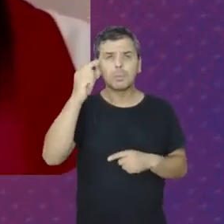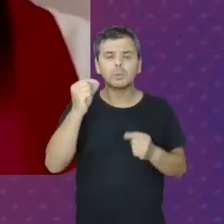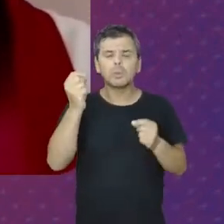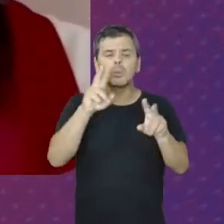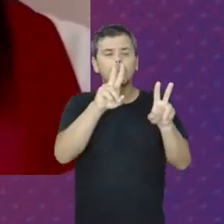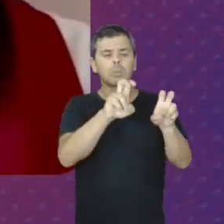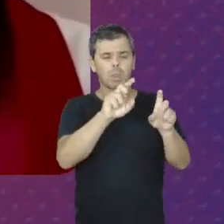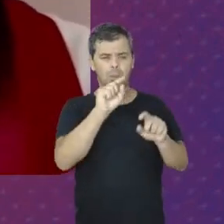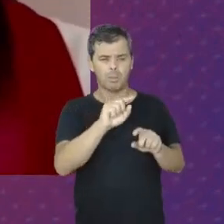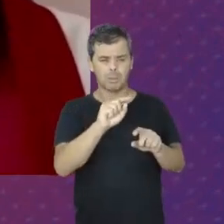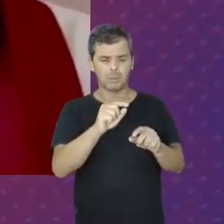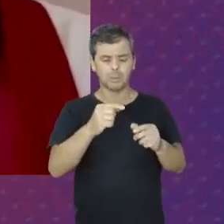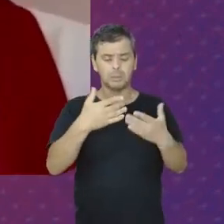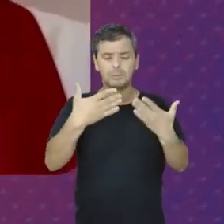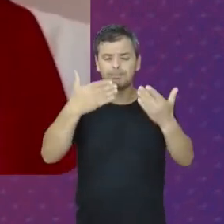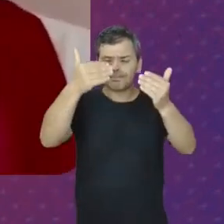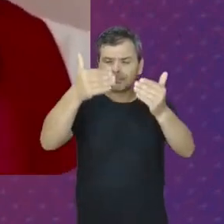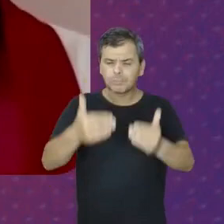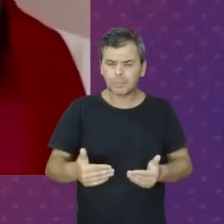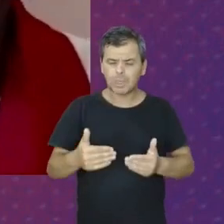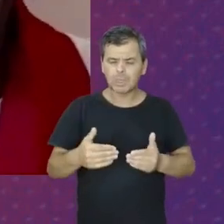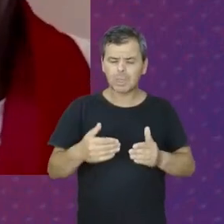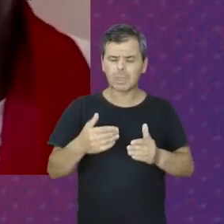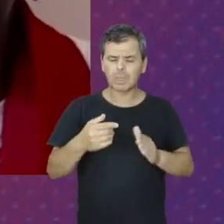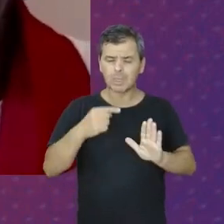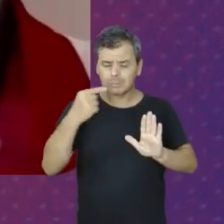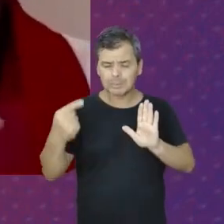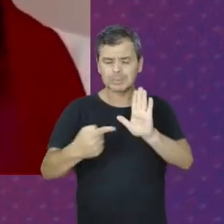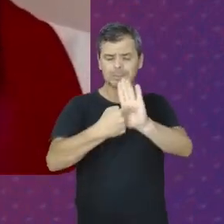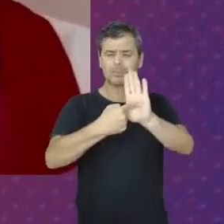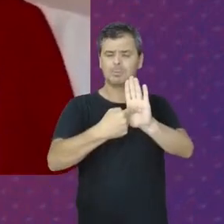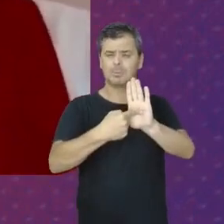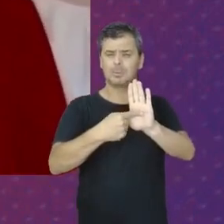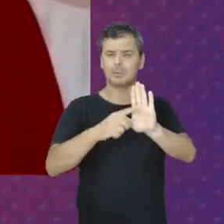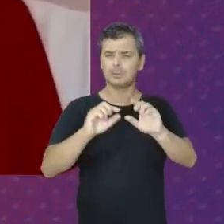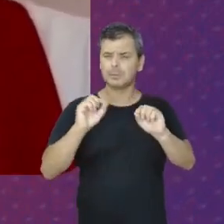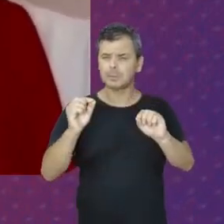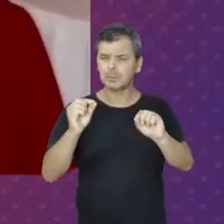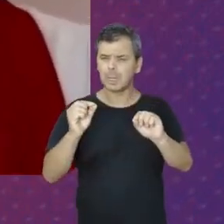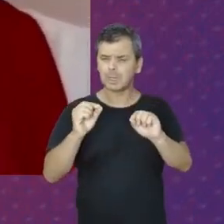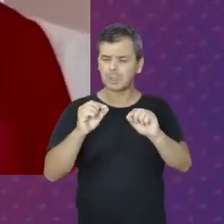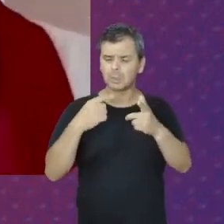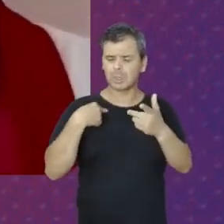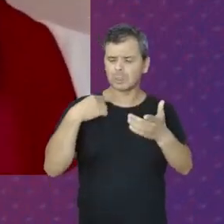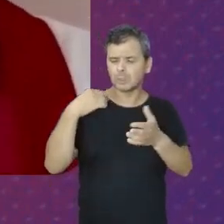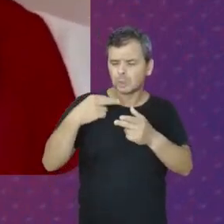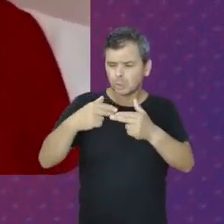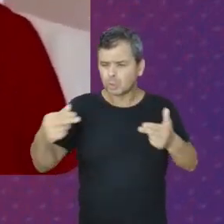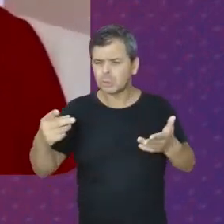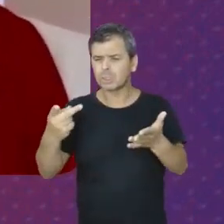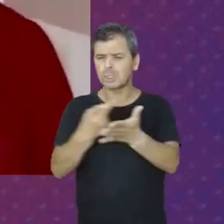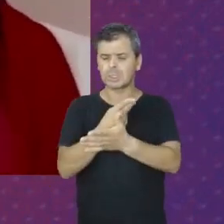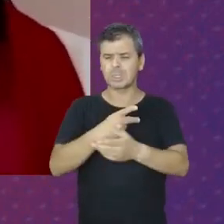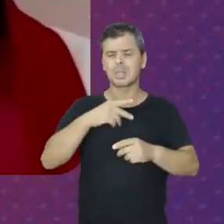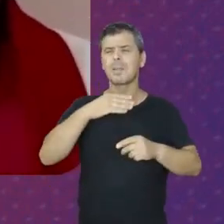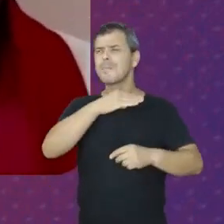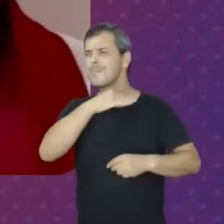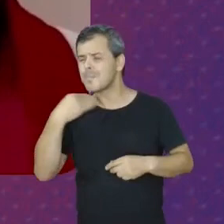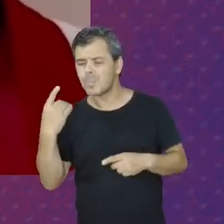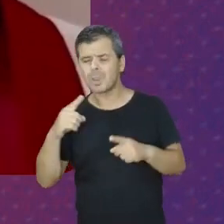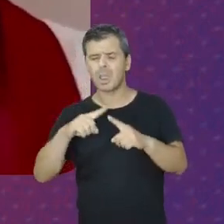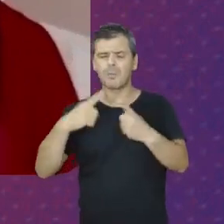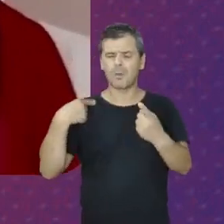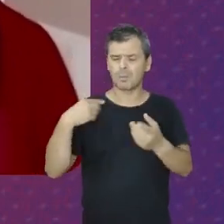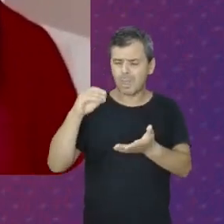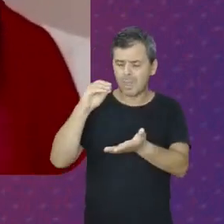sobre isso diante das denúncias, diante dos fatos, das mortes, diante